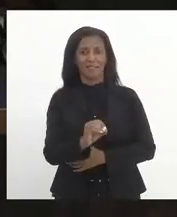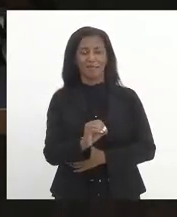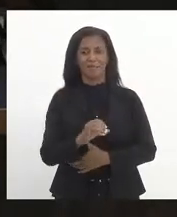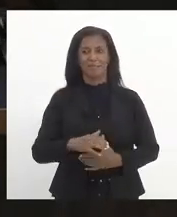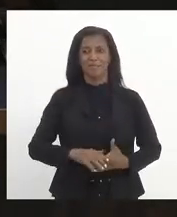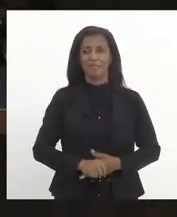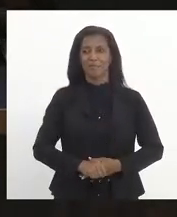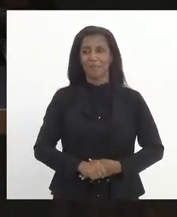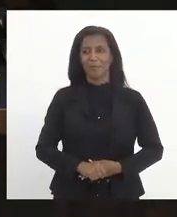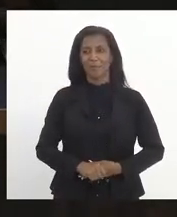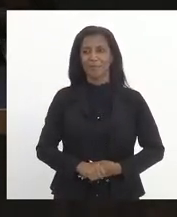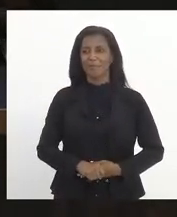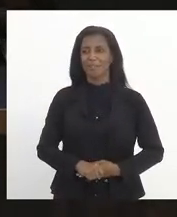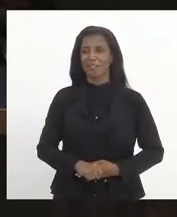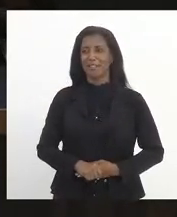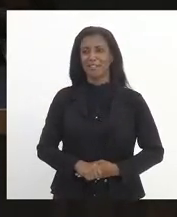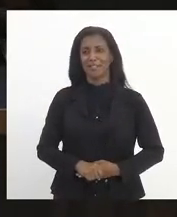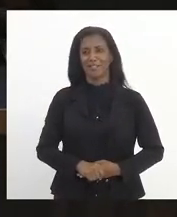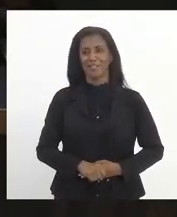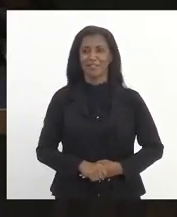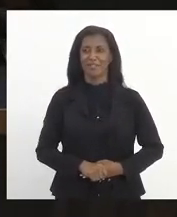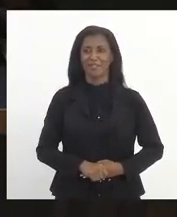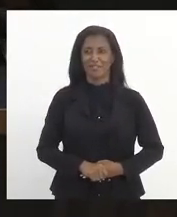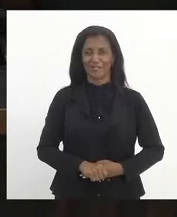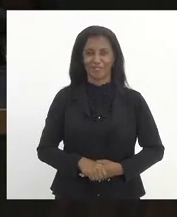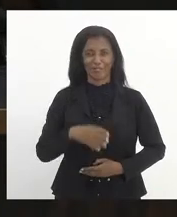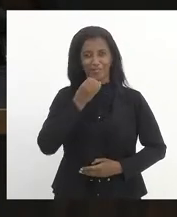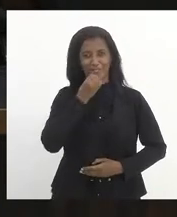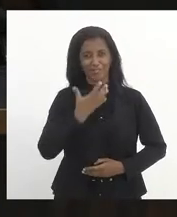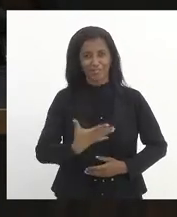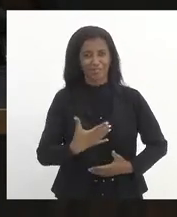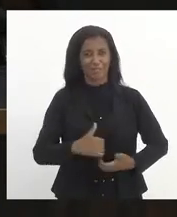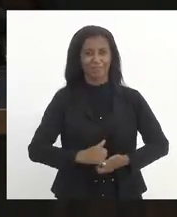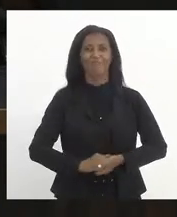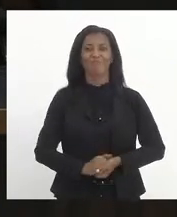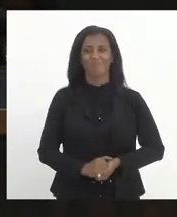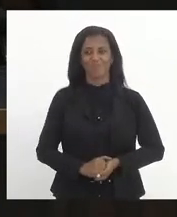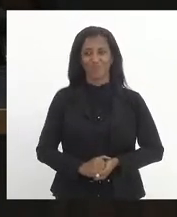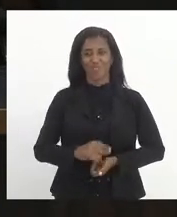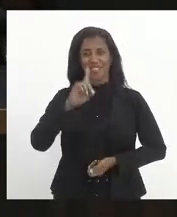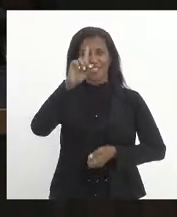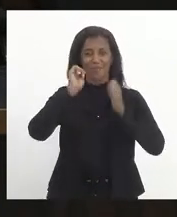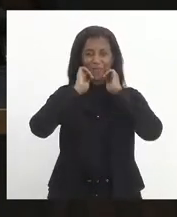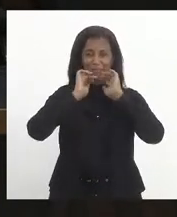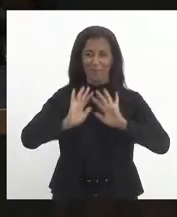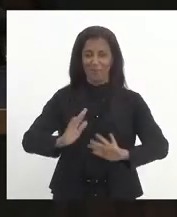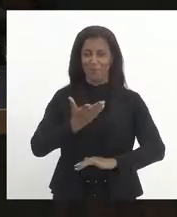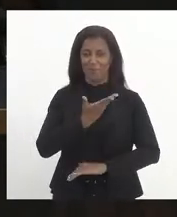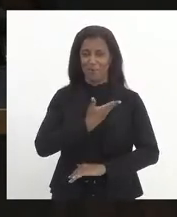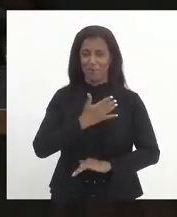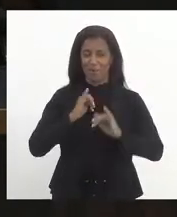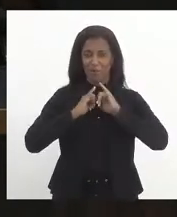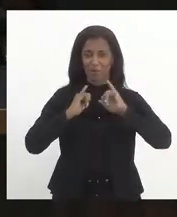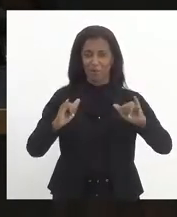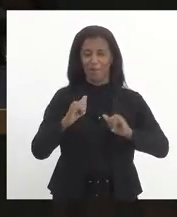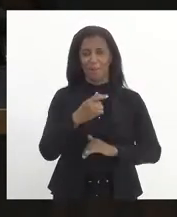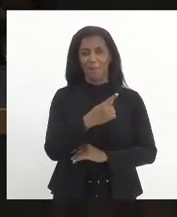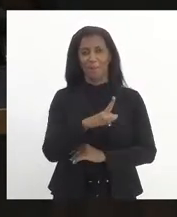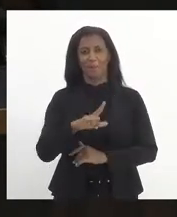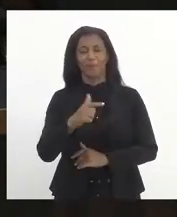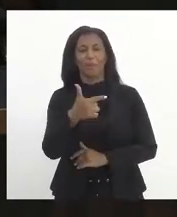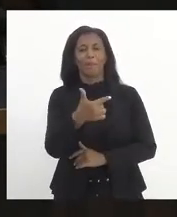nós provarmos essa medalha. Tá bom? Deus abençoe o amigo. Anuncio o projeto de